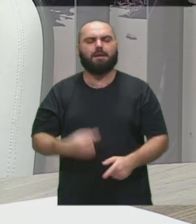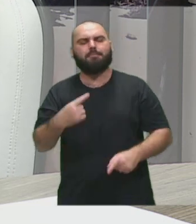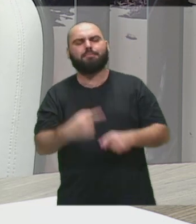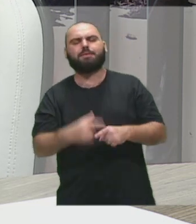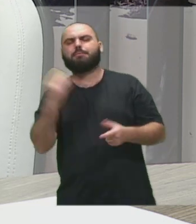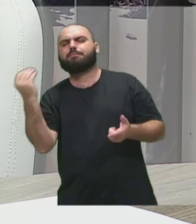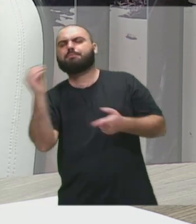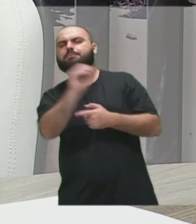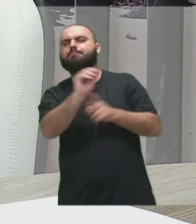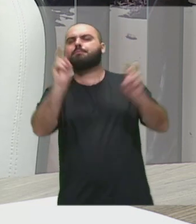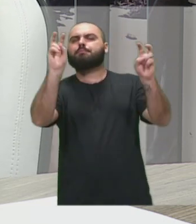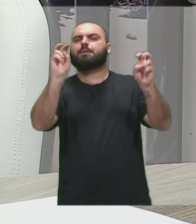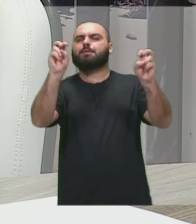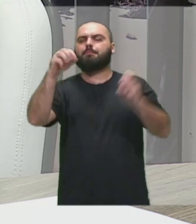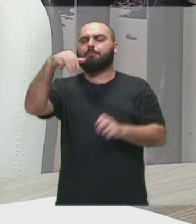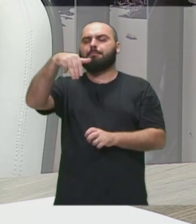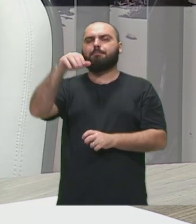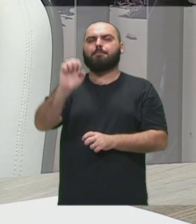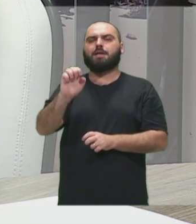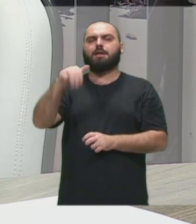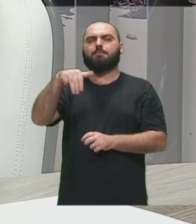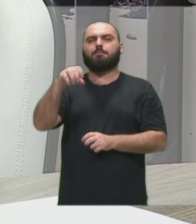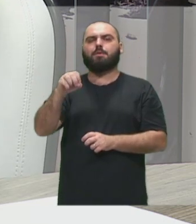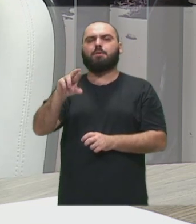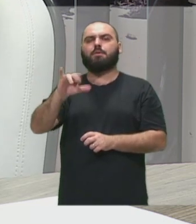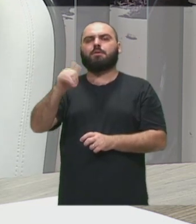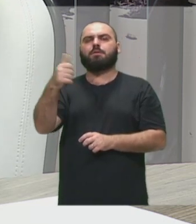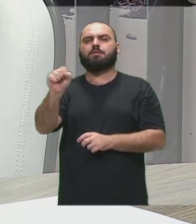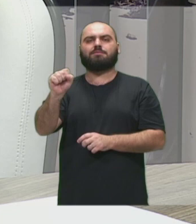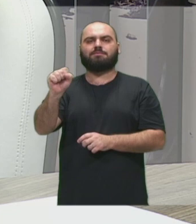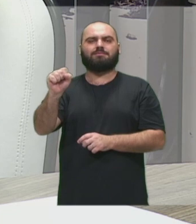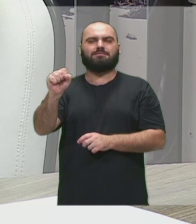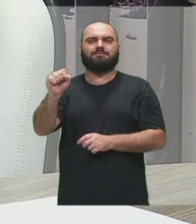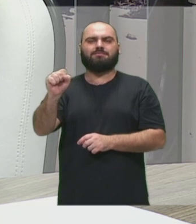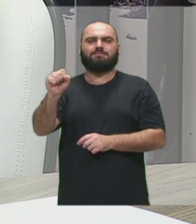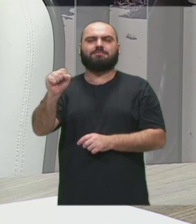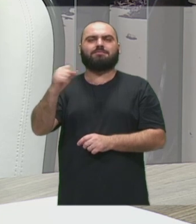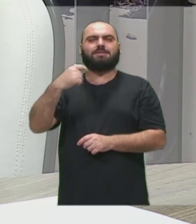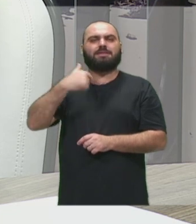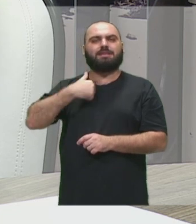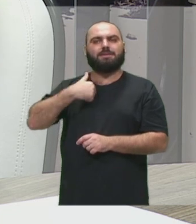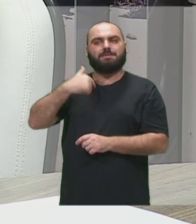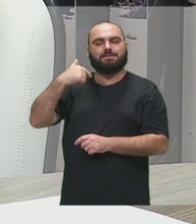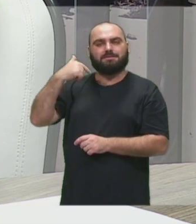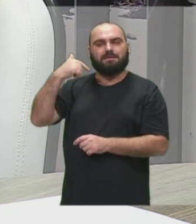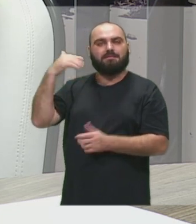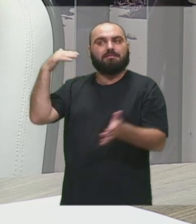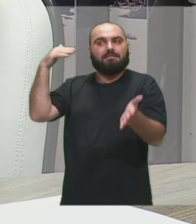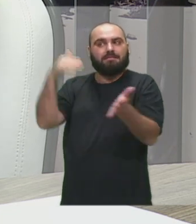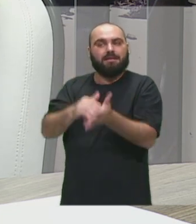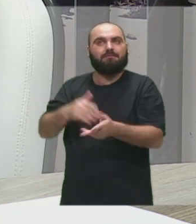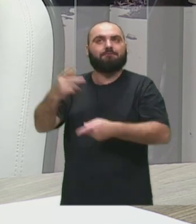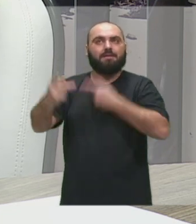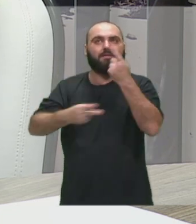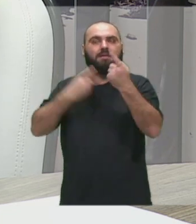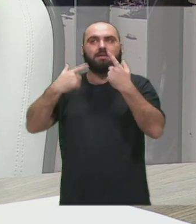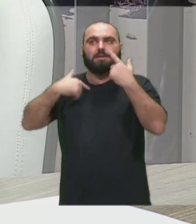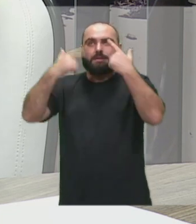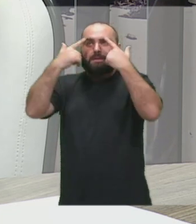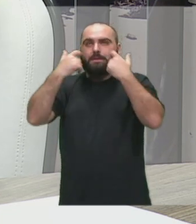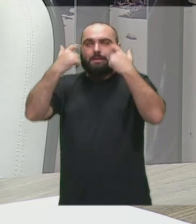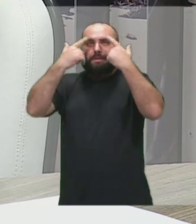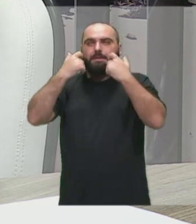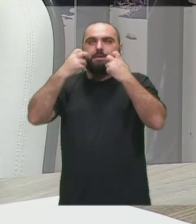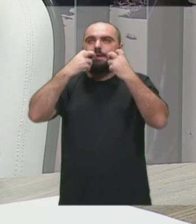Porque aquela memória era como eu ficava, até eu falar, eu lembro que eu chorava muito, eu